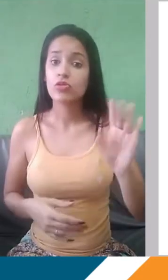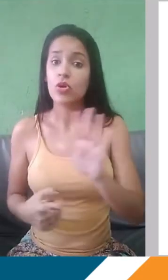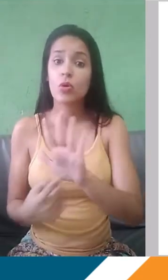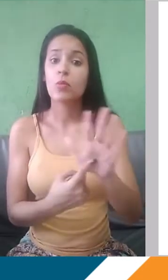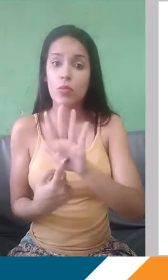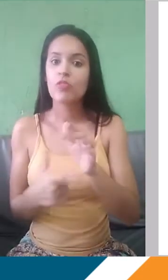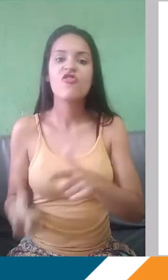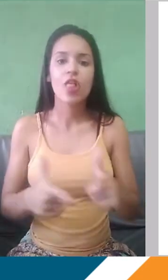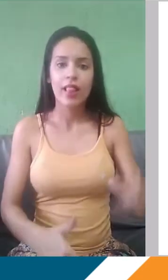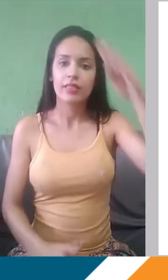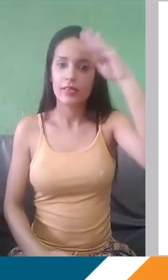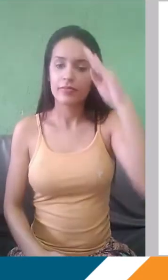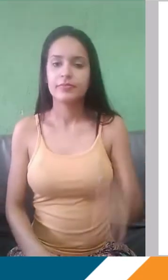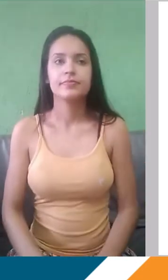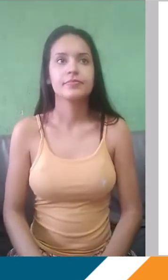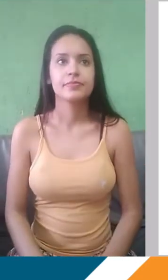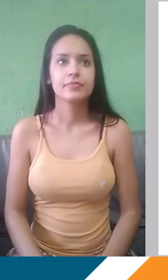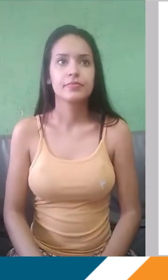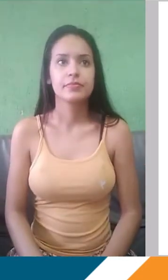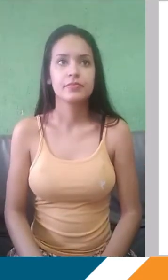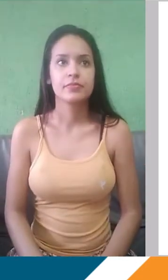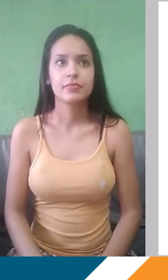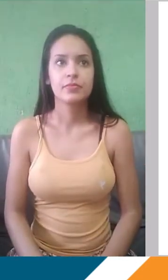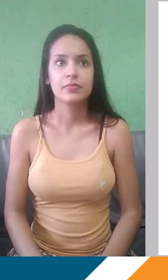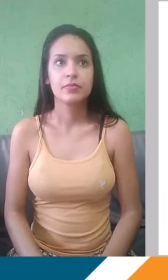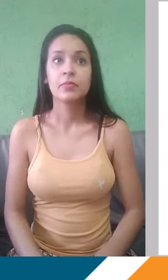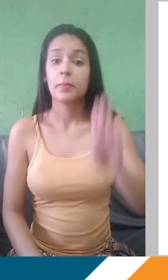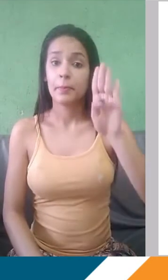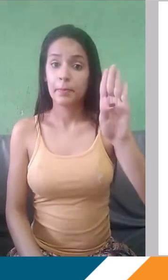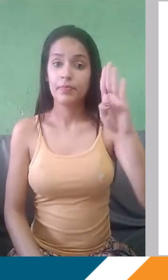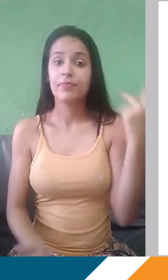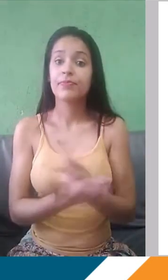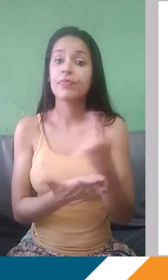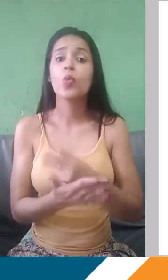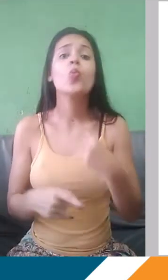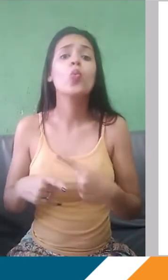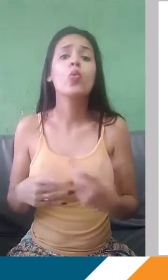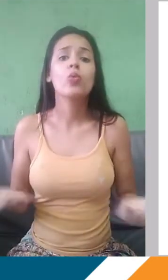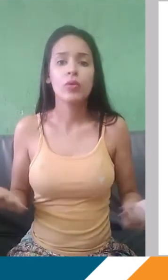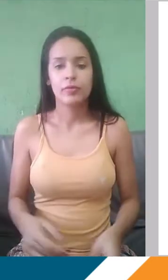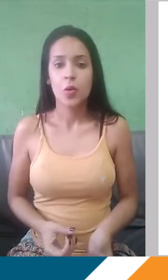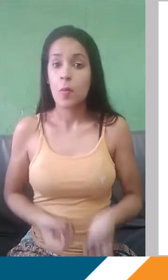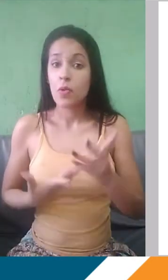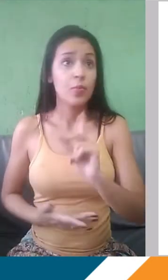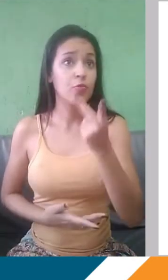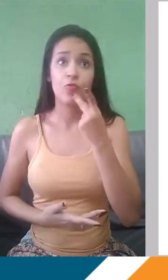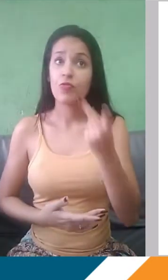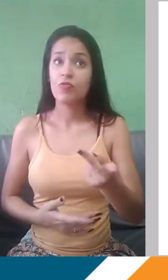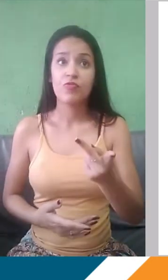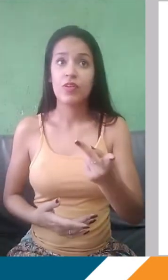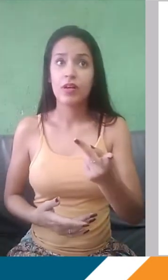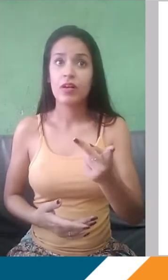refletem apenas as violências da ditadura. A alternativa B está incorreta, pois o poema não